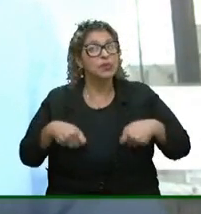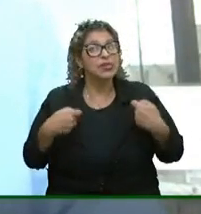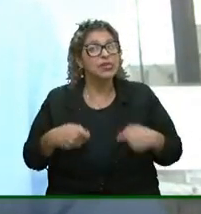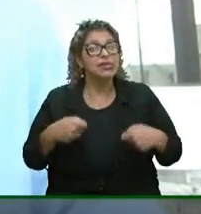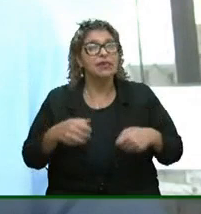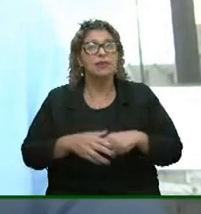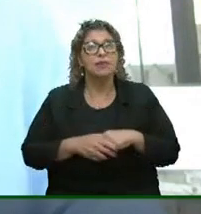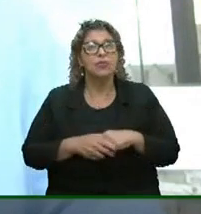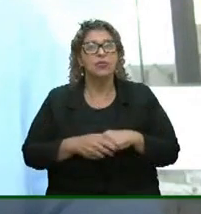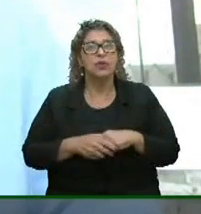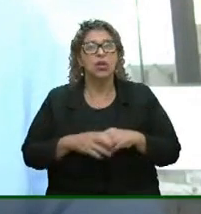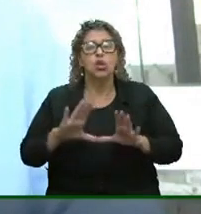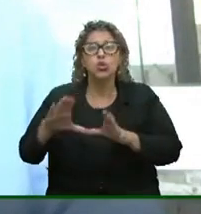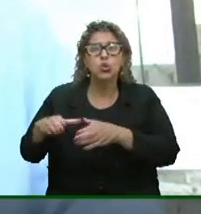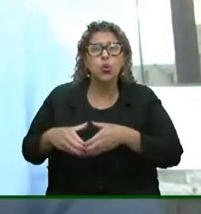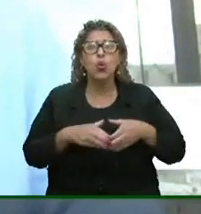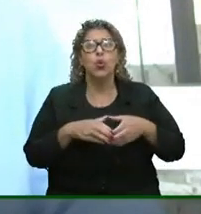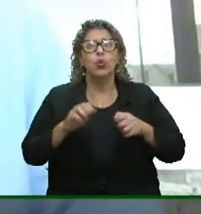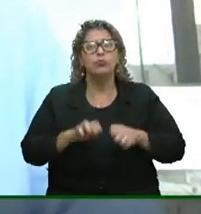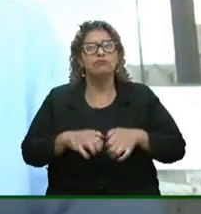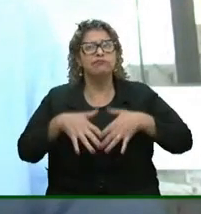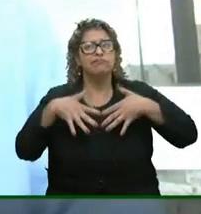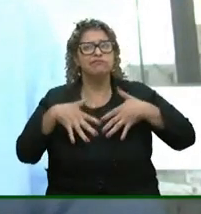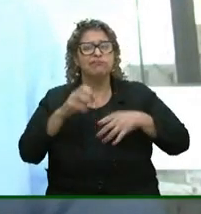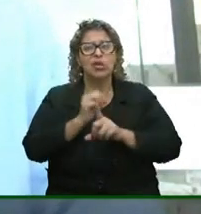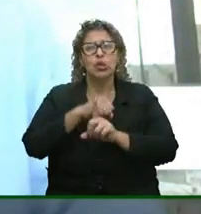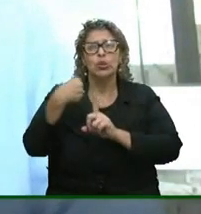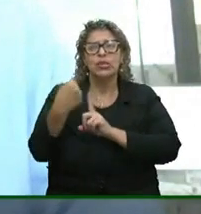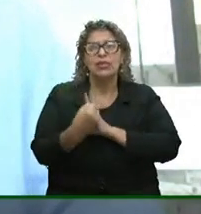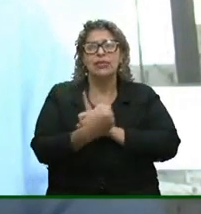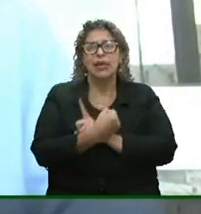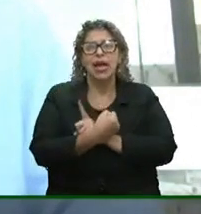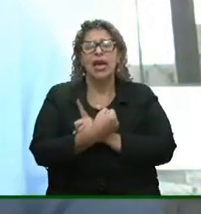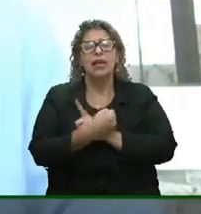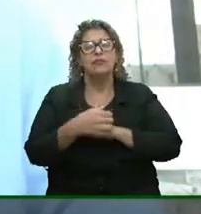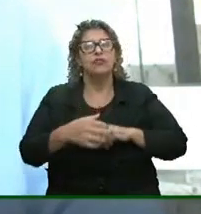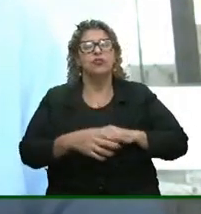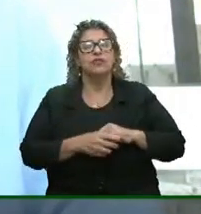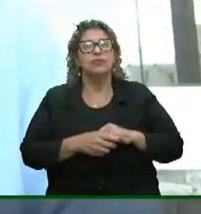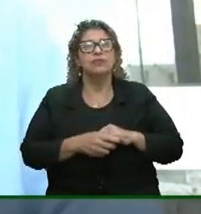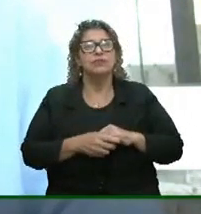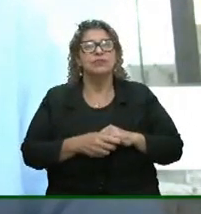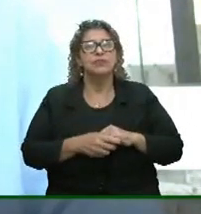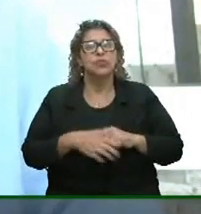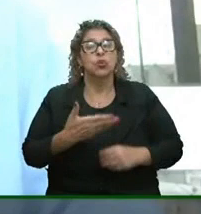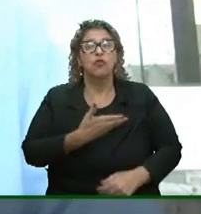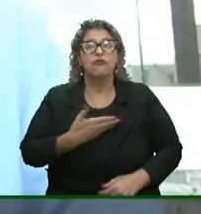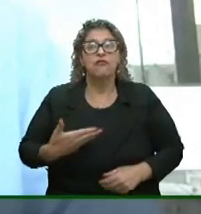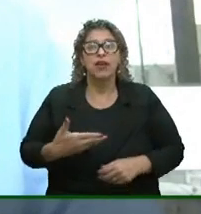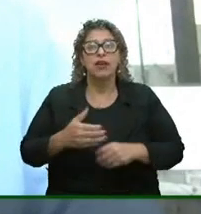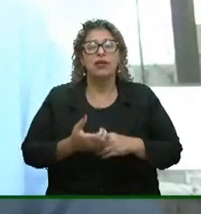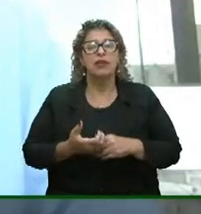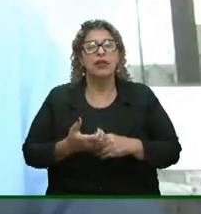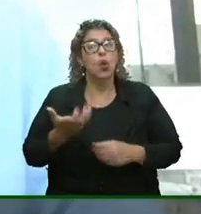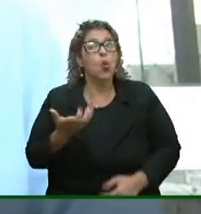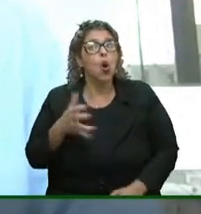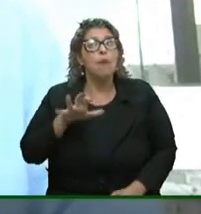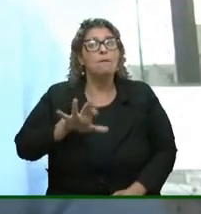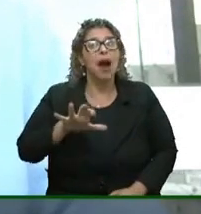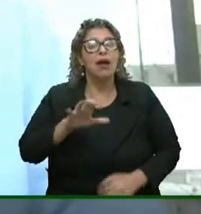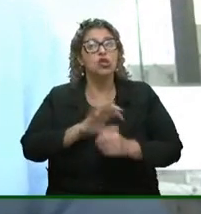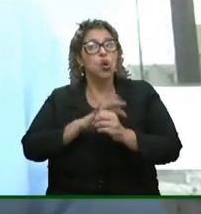deve unir todo o Parlamento Gaúcho, como a sociedade e o próprio Executivo, é o combate à